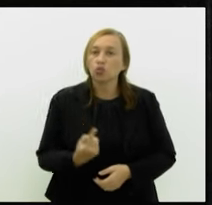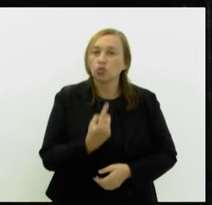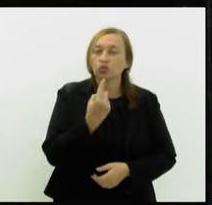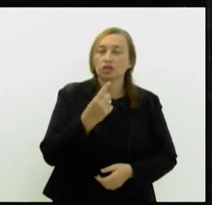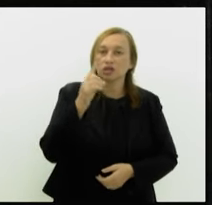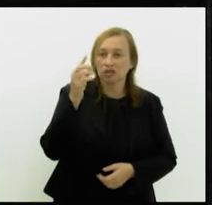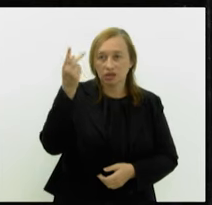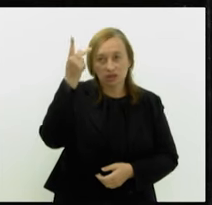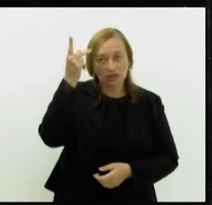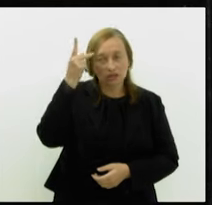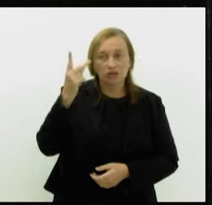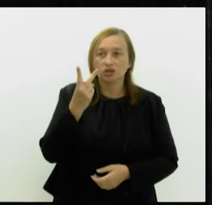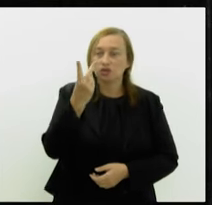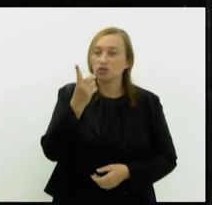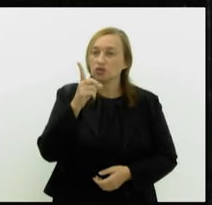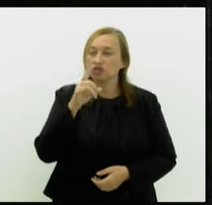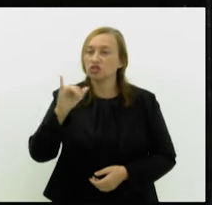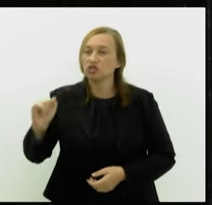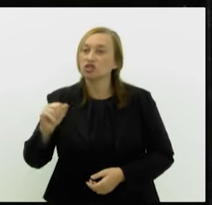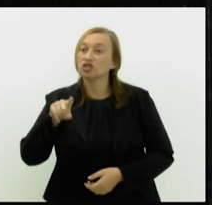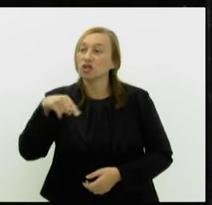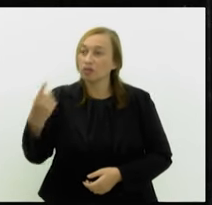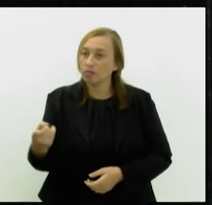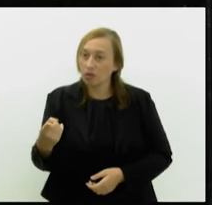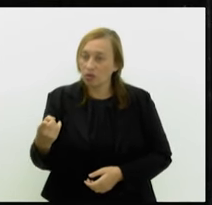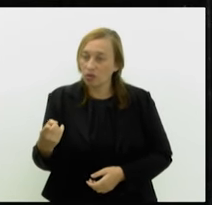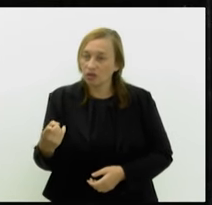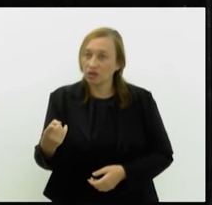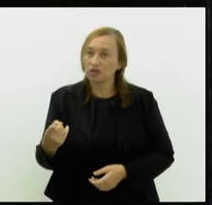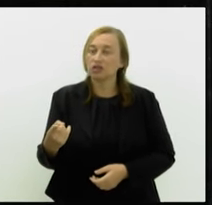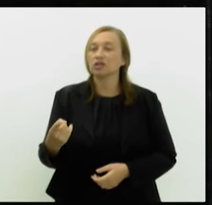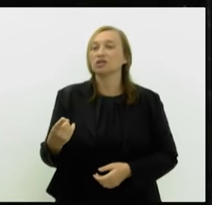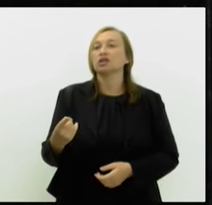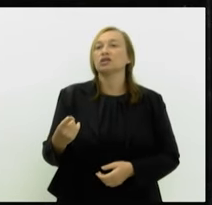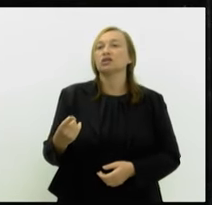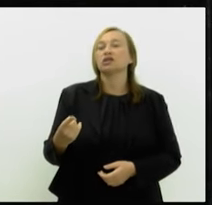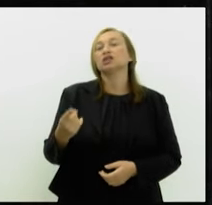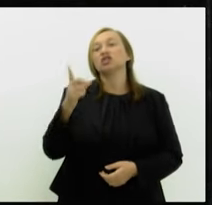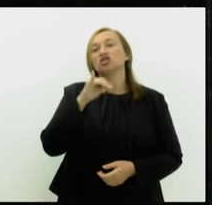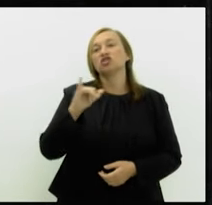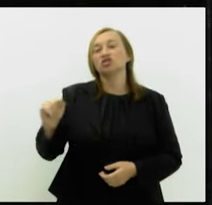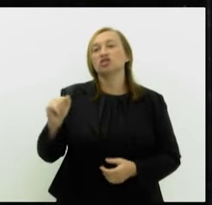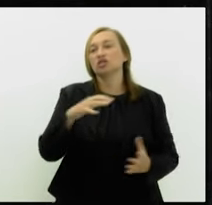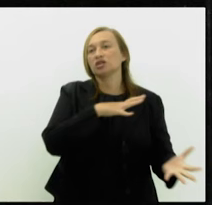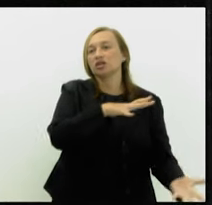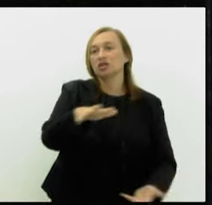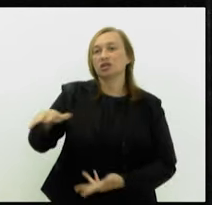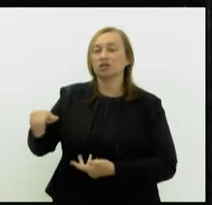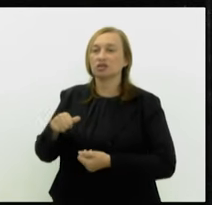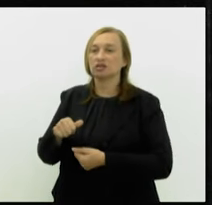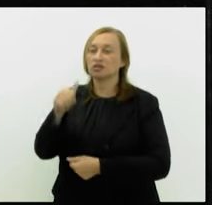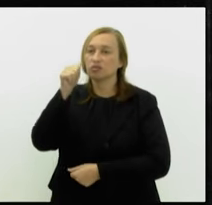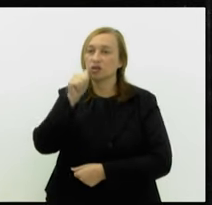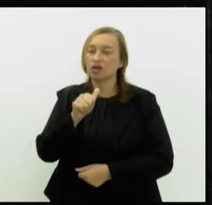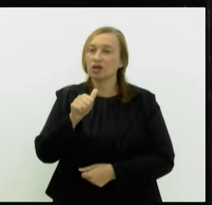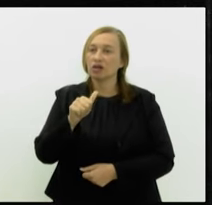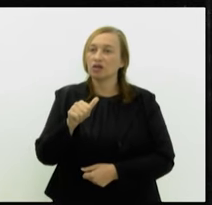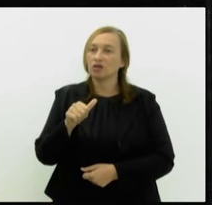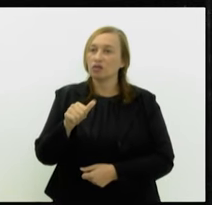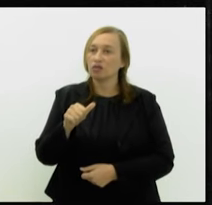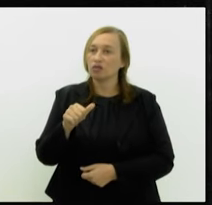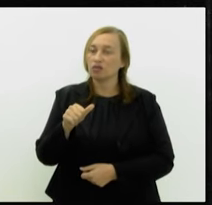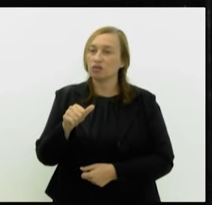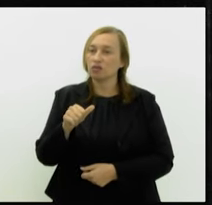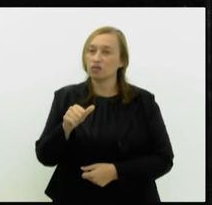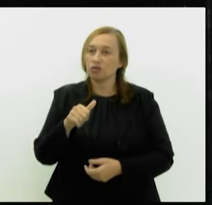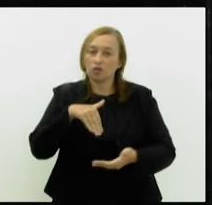Paulo, 2 dias depois, deputado Yuri, do Dia Internacional de Luta das Mulheres, elas foram agredidas e